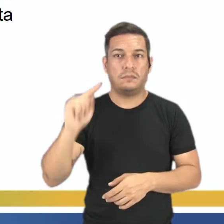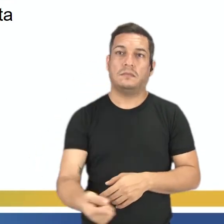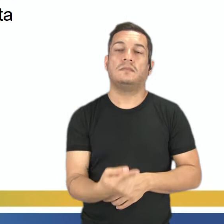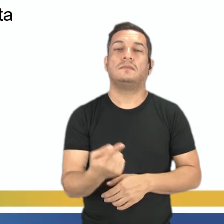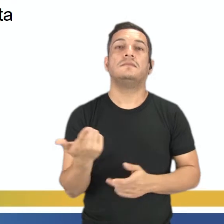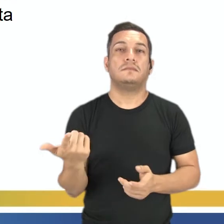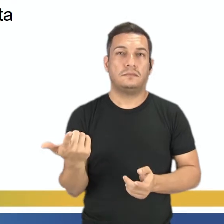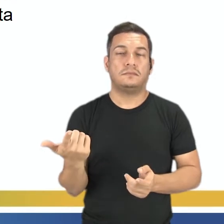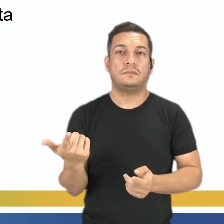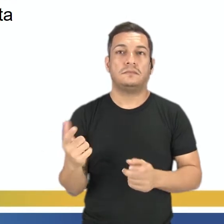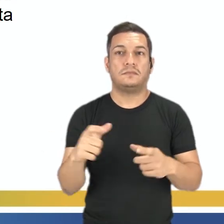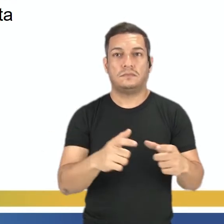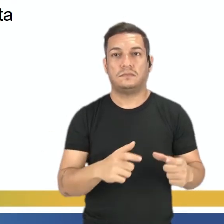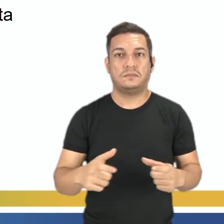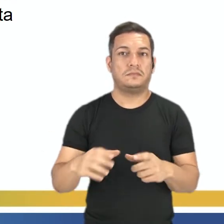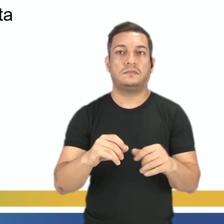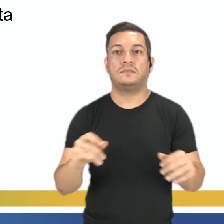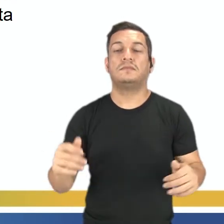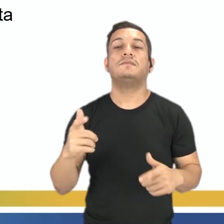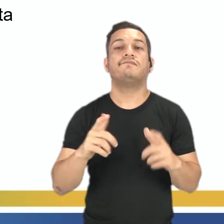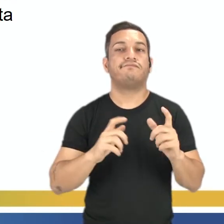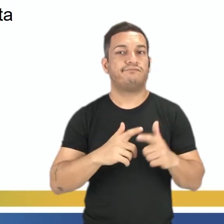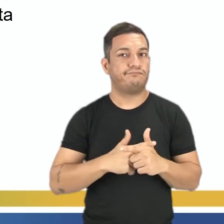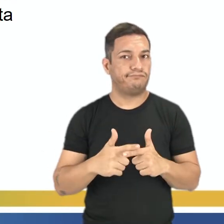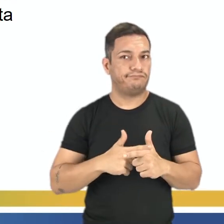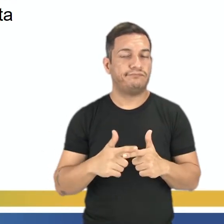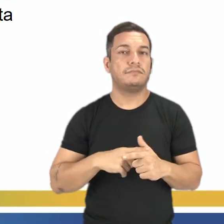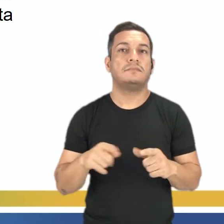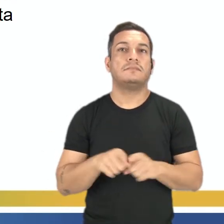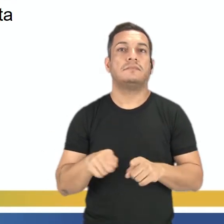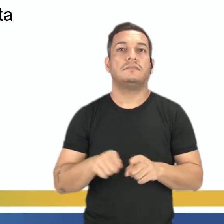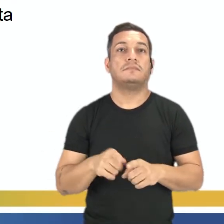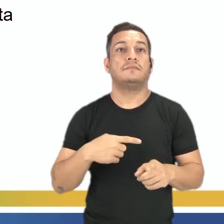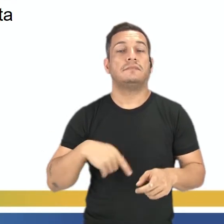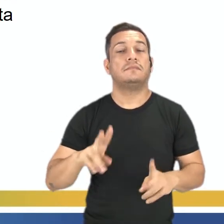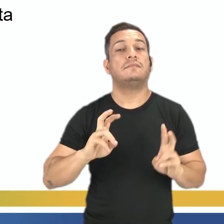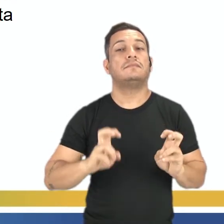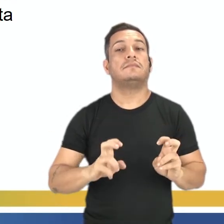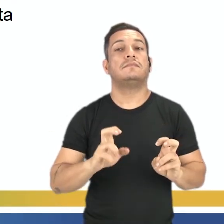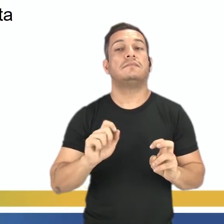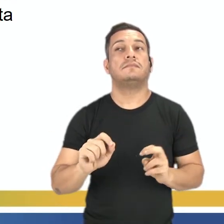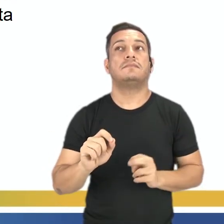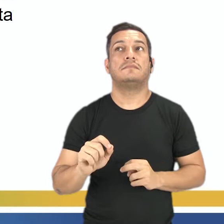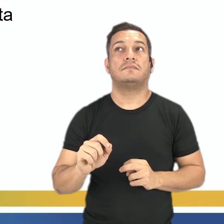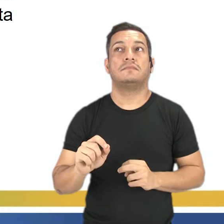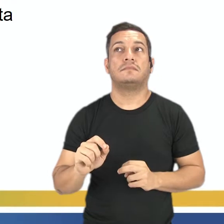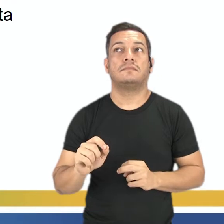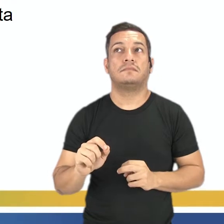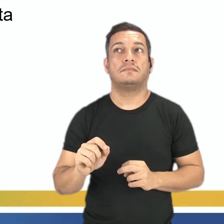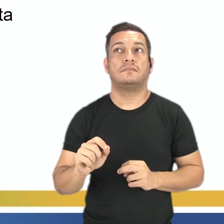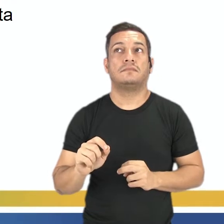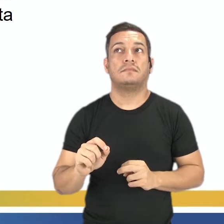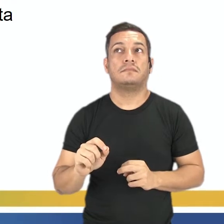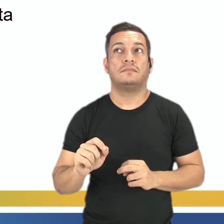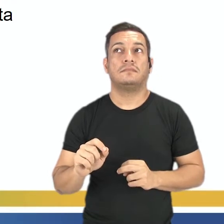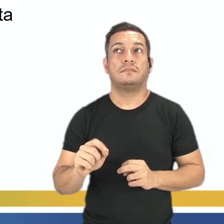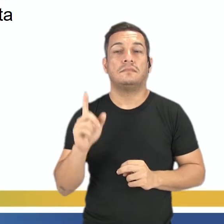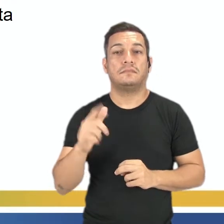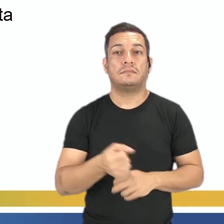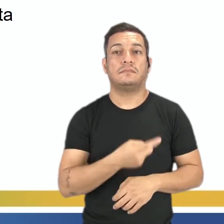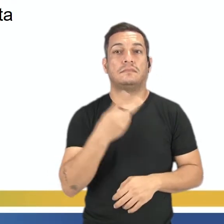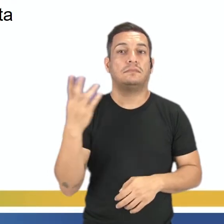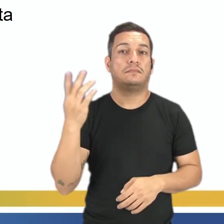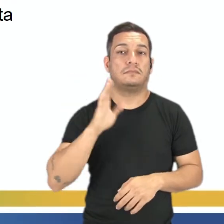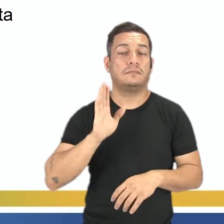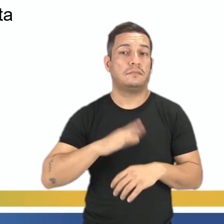né, de hectares de terra em conflito. Então, podemos observar que a